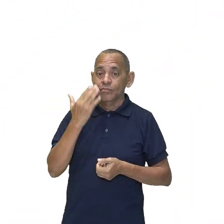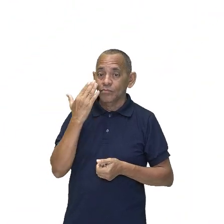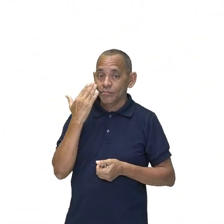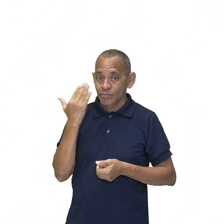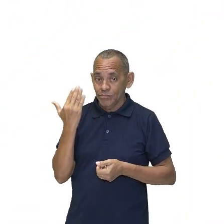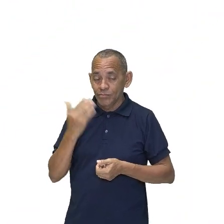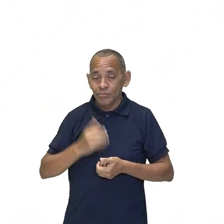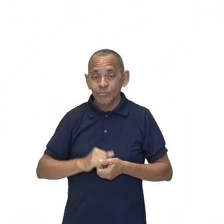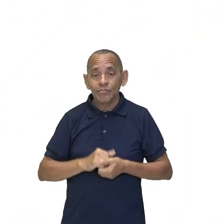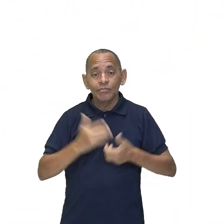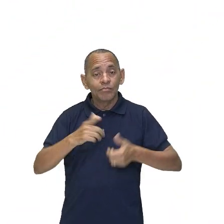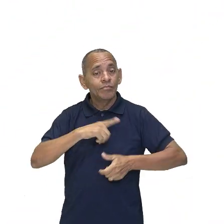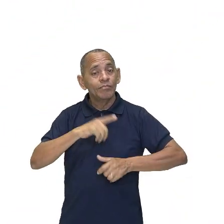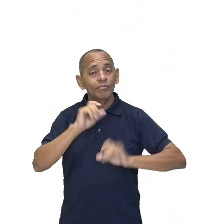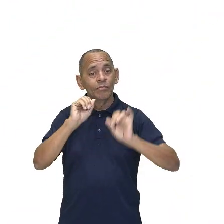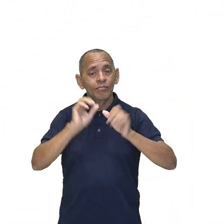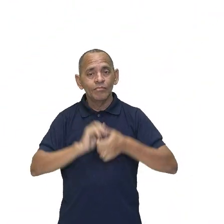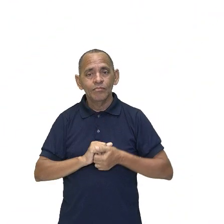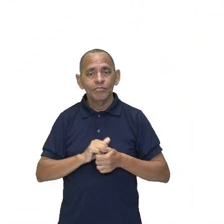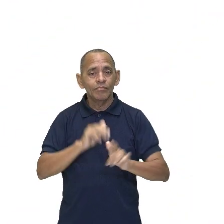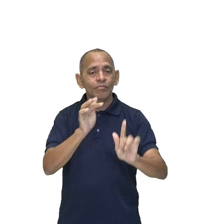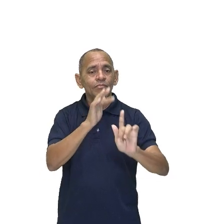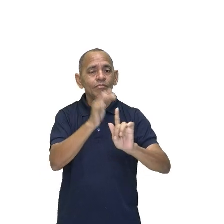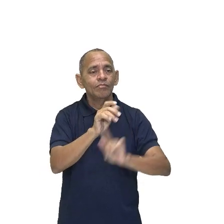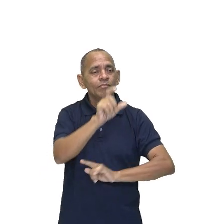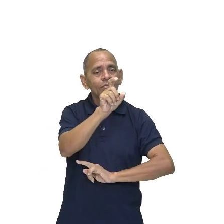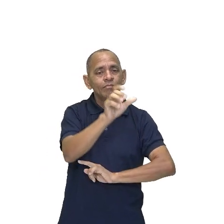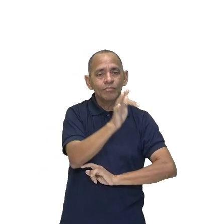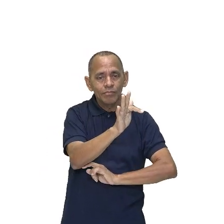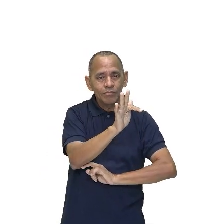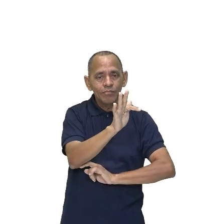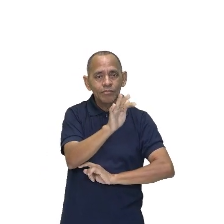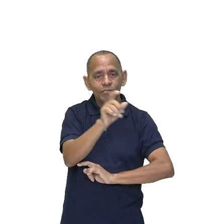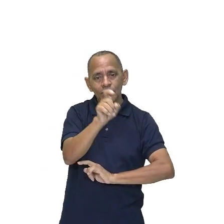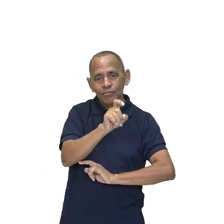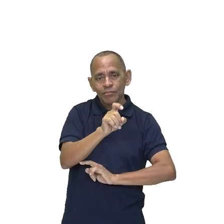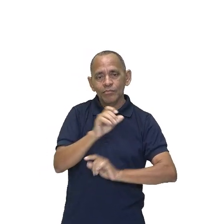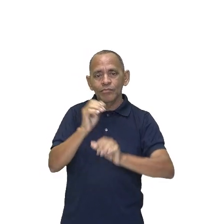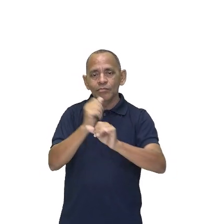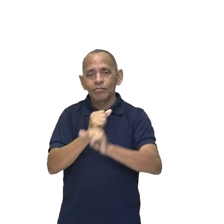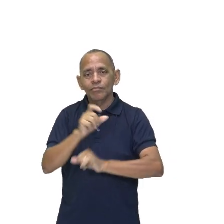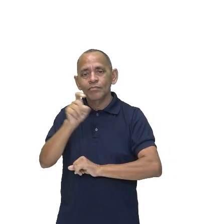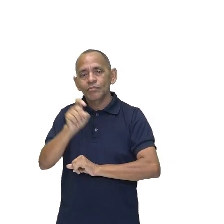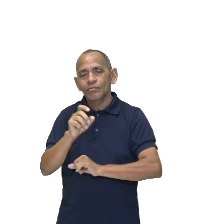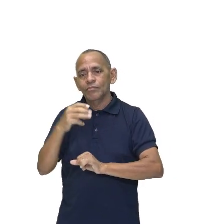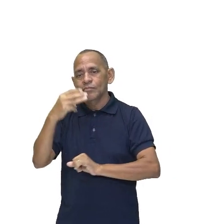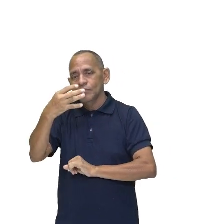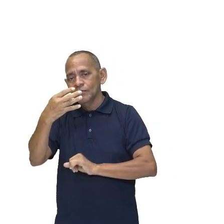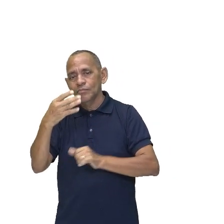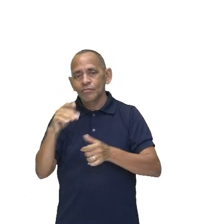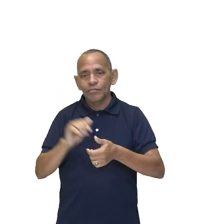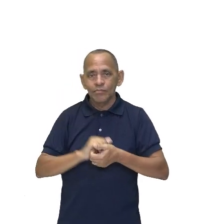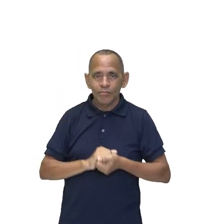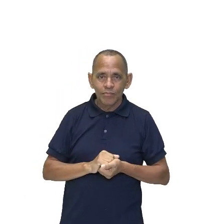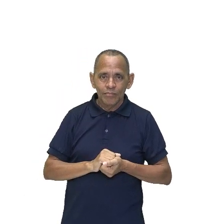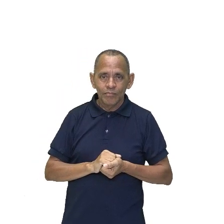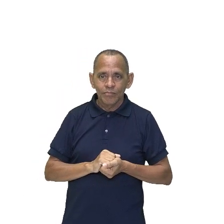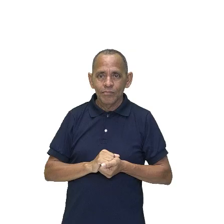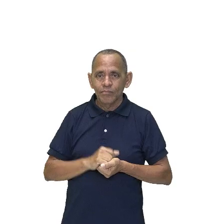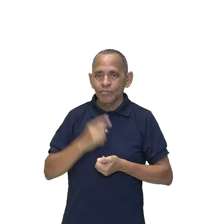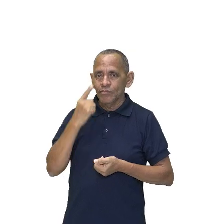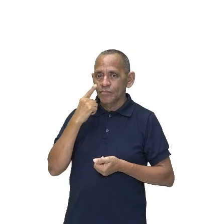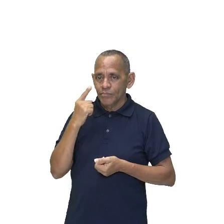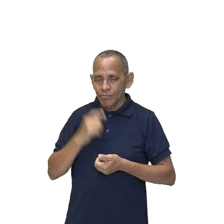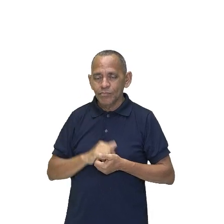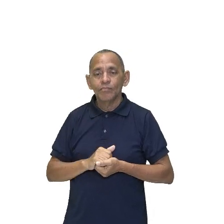Olá, então nós temos aqui a função f de x igual a 2x mais 4. Lembrando que f de x é a imagem, né? É o